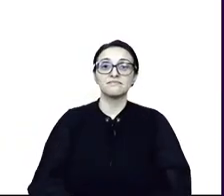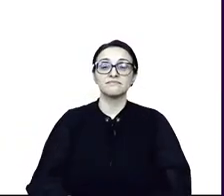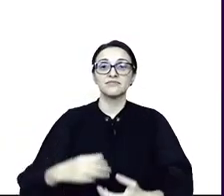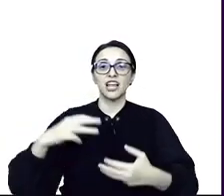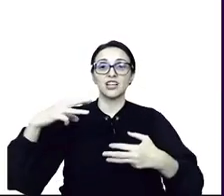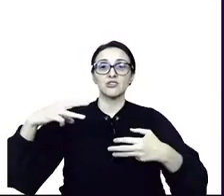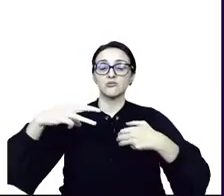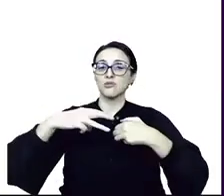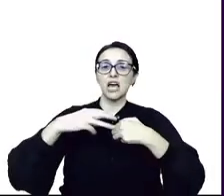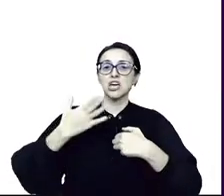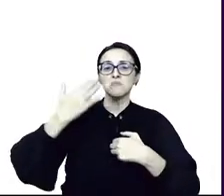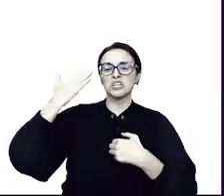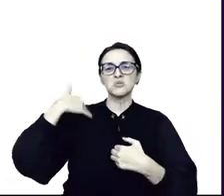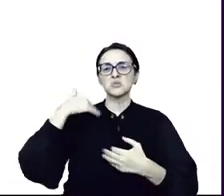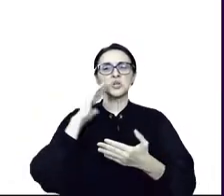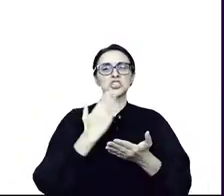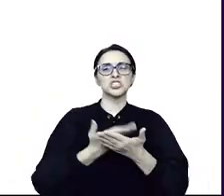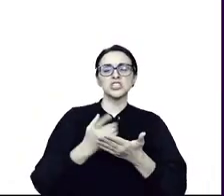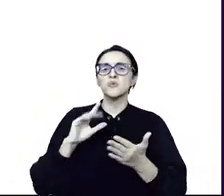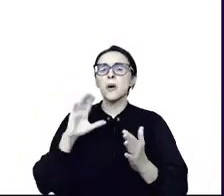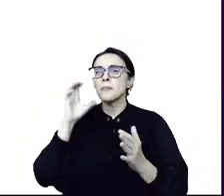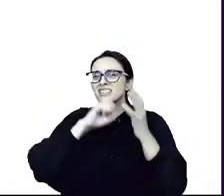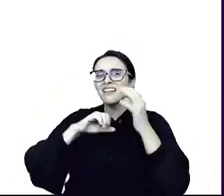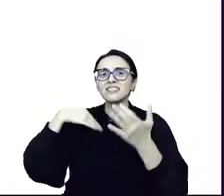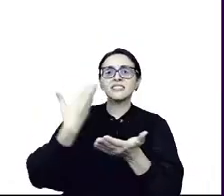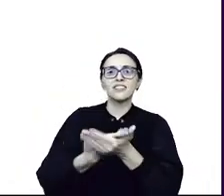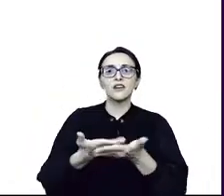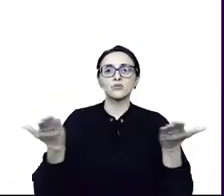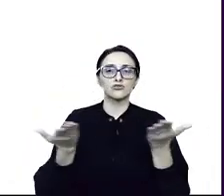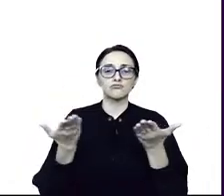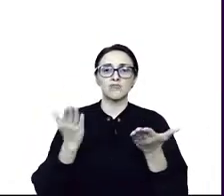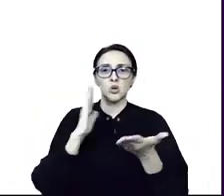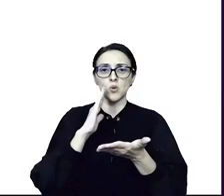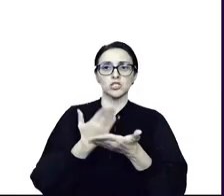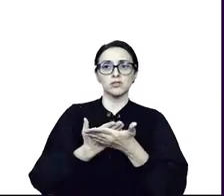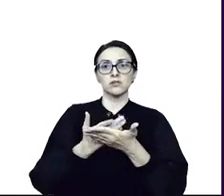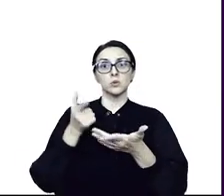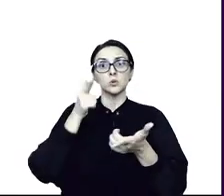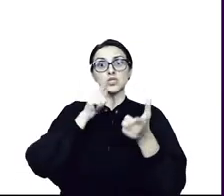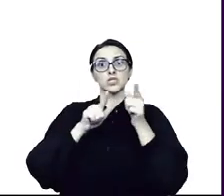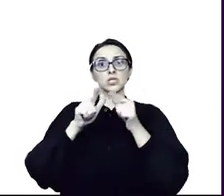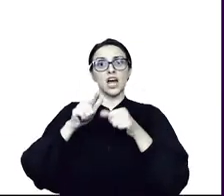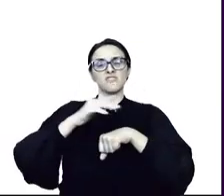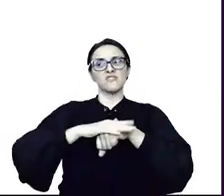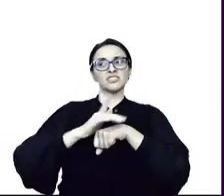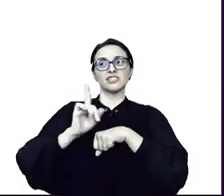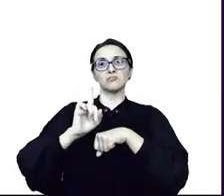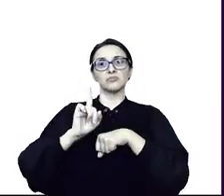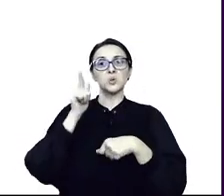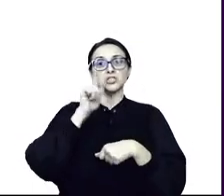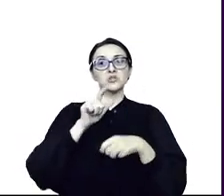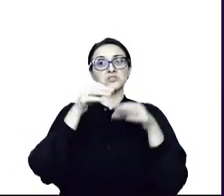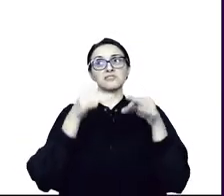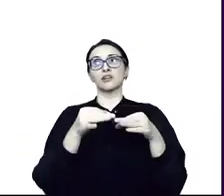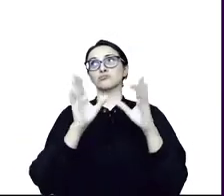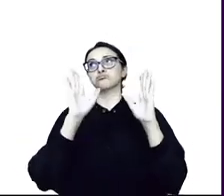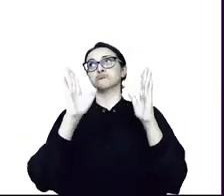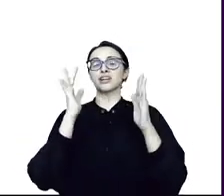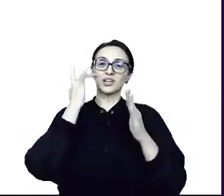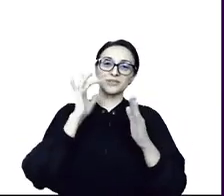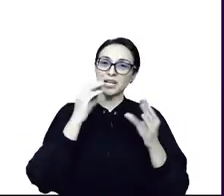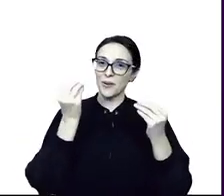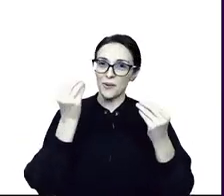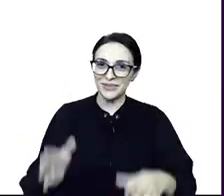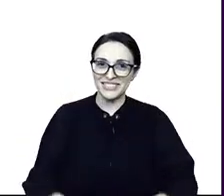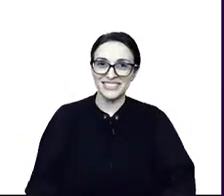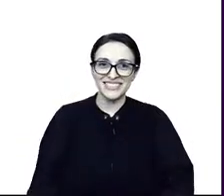Eu não acreditava. O que eu aprendi até hoje, eu não devia ter feito isso, mas eu fiz, deu certo, não sei como.